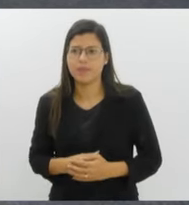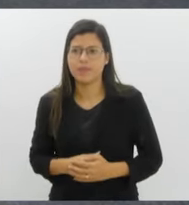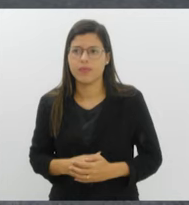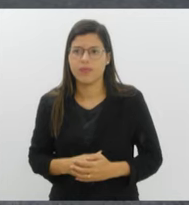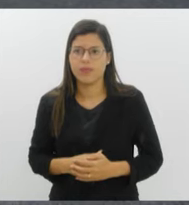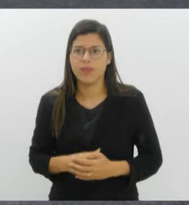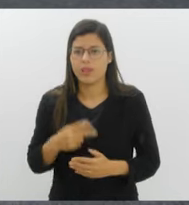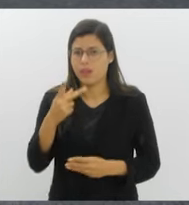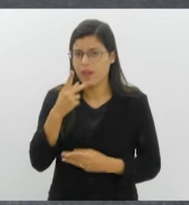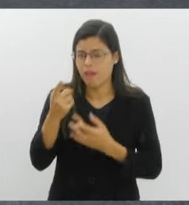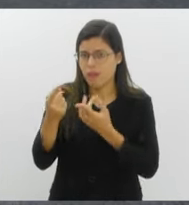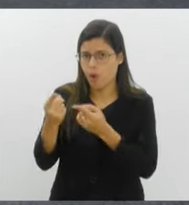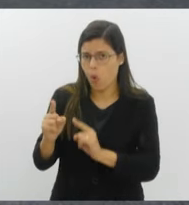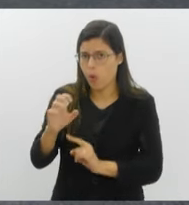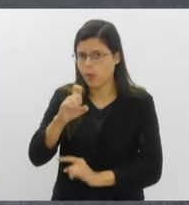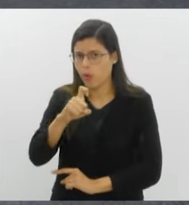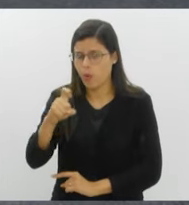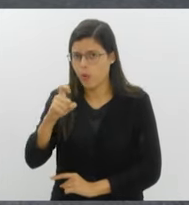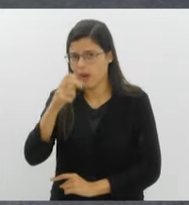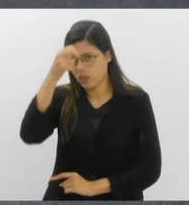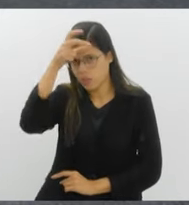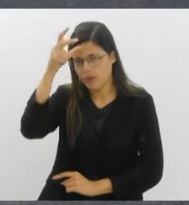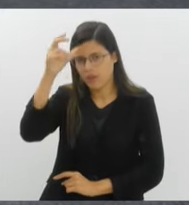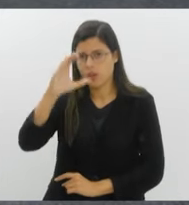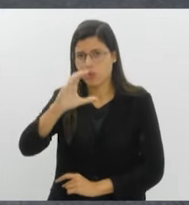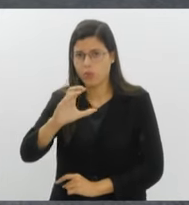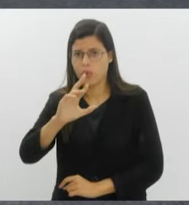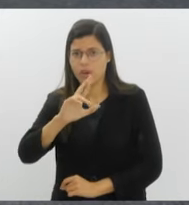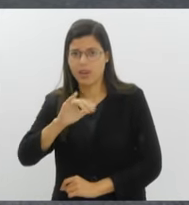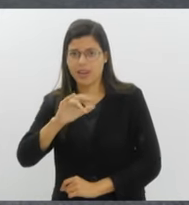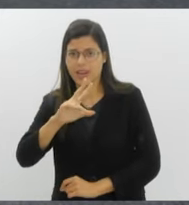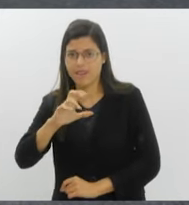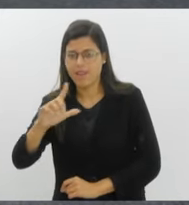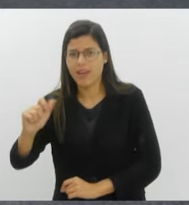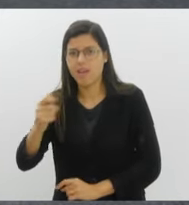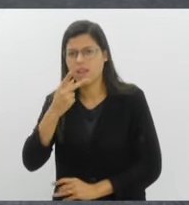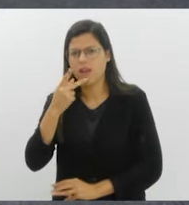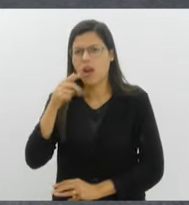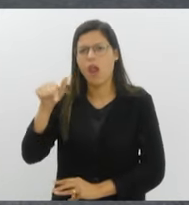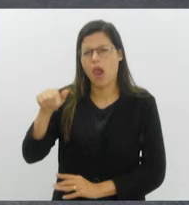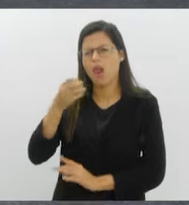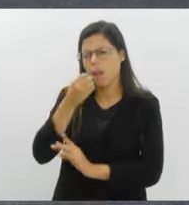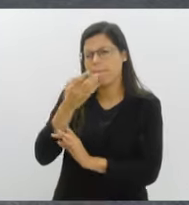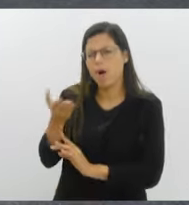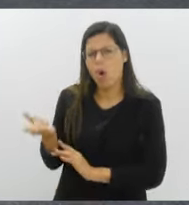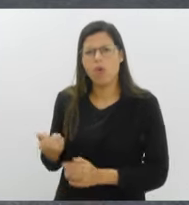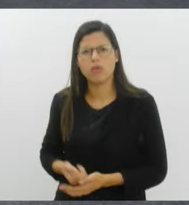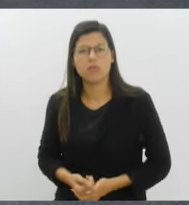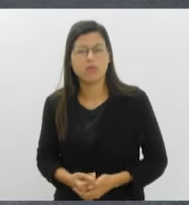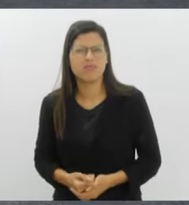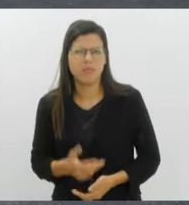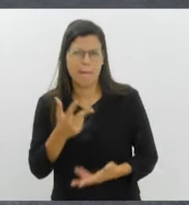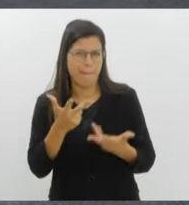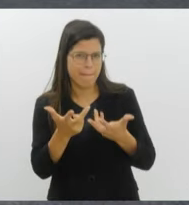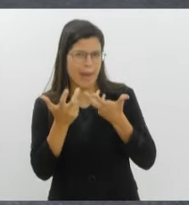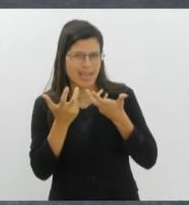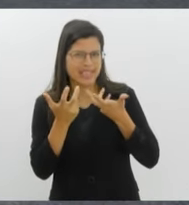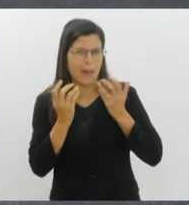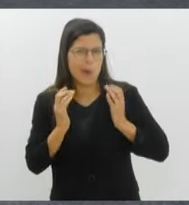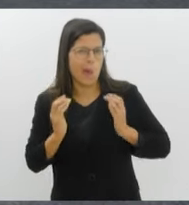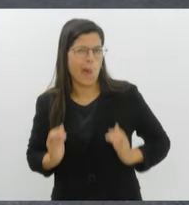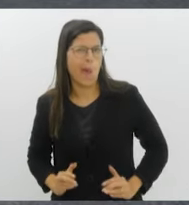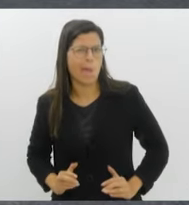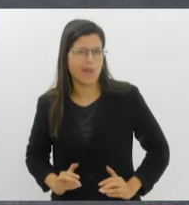ex-prefeito Crivella, falaram que até que o Crivella era gente boa. Veja só o duplo padrão de comportamento